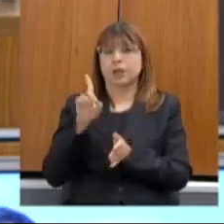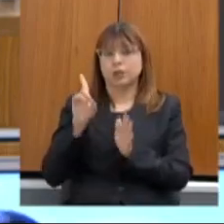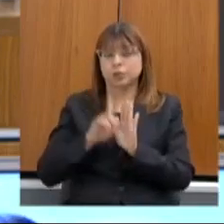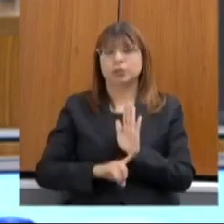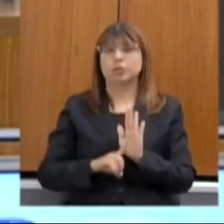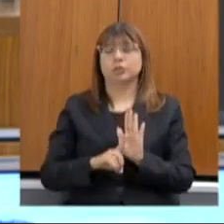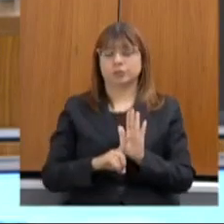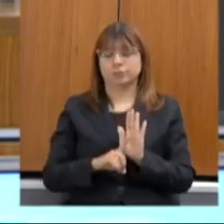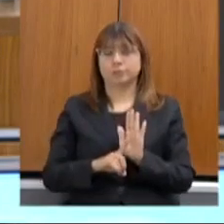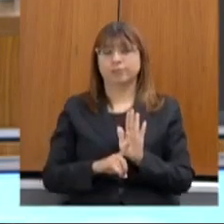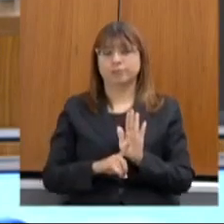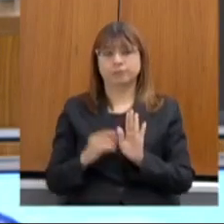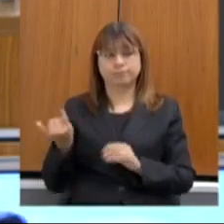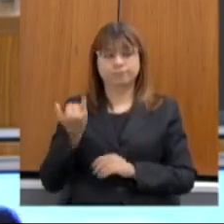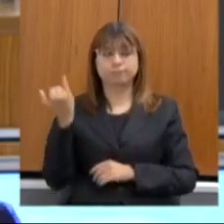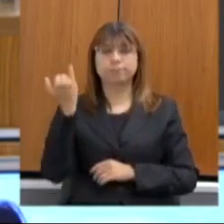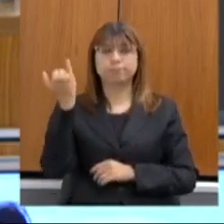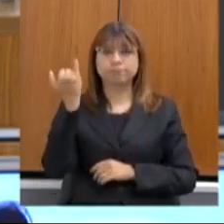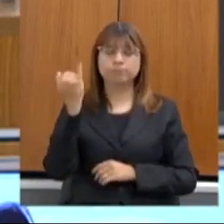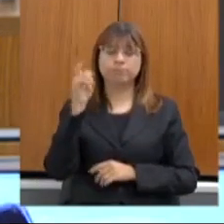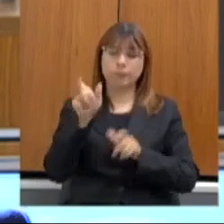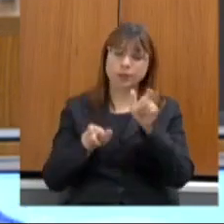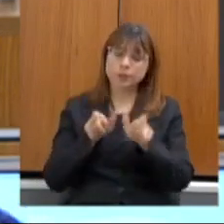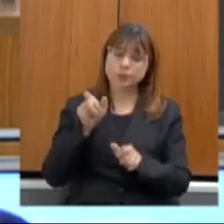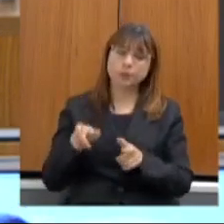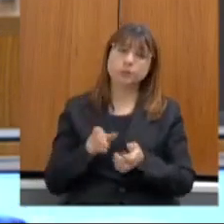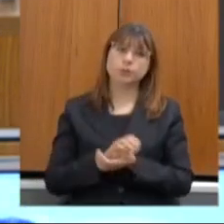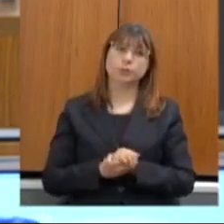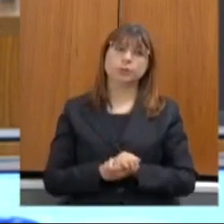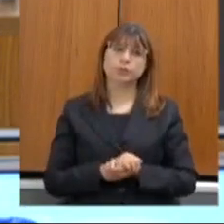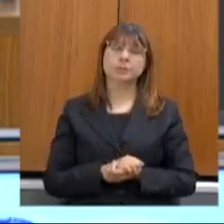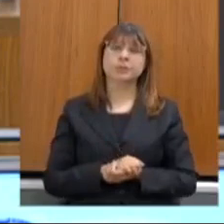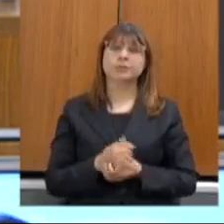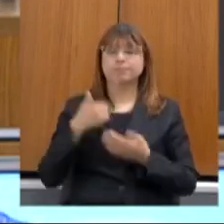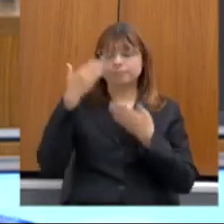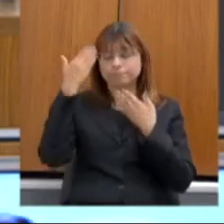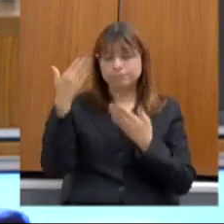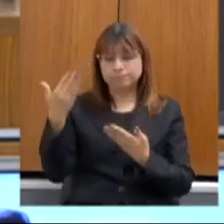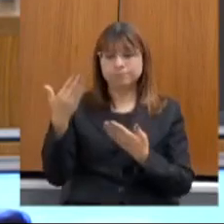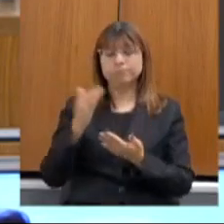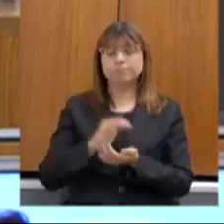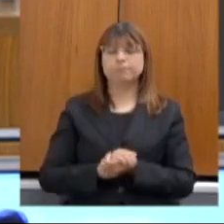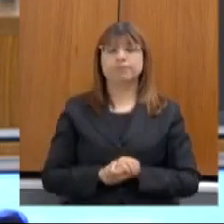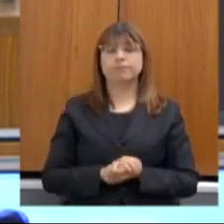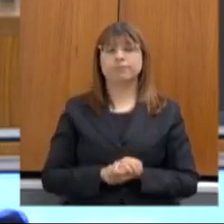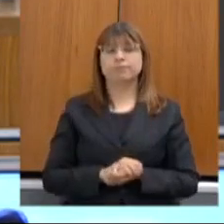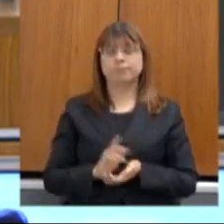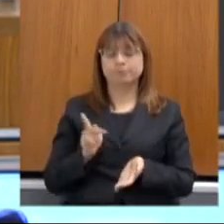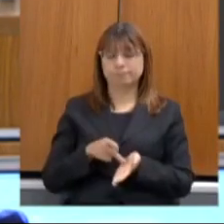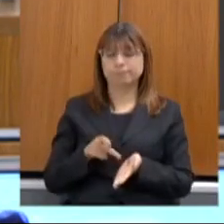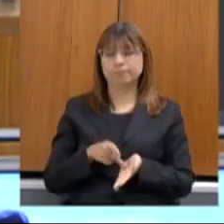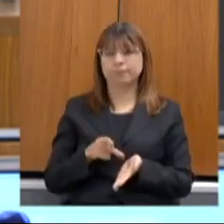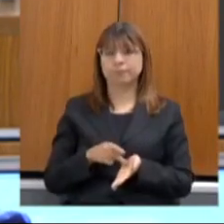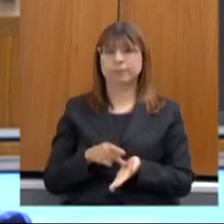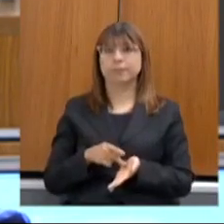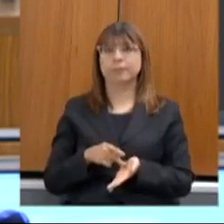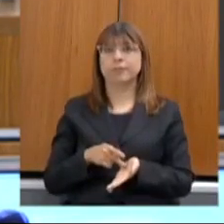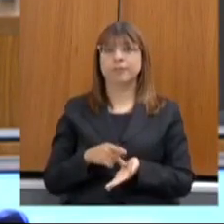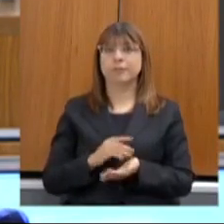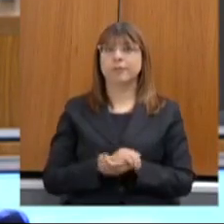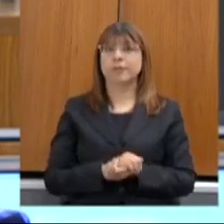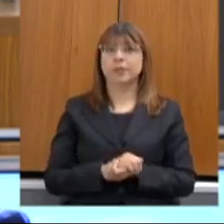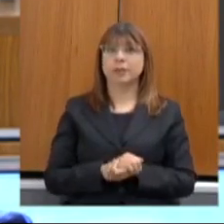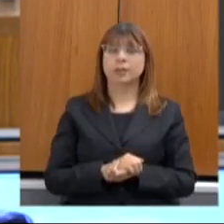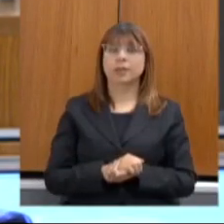direito fundamental para o individo e agradeço aí né decoração o